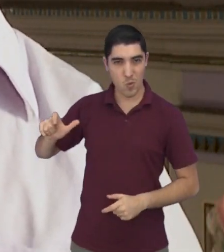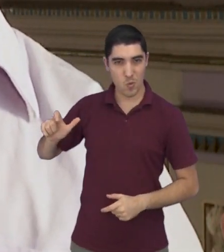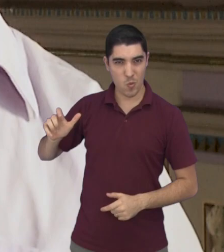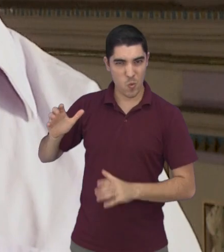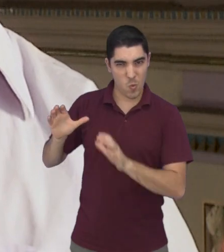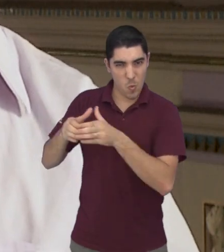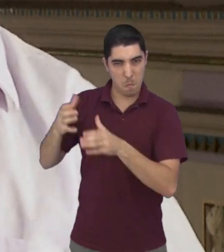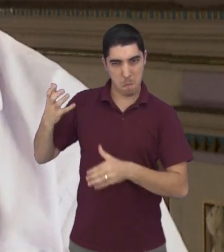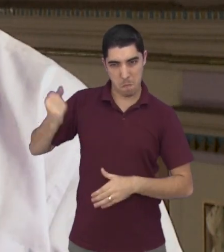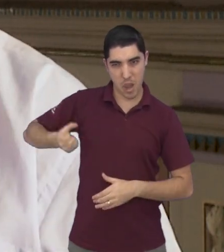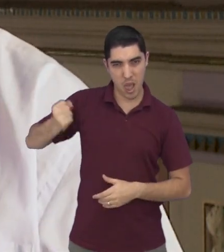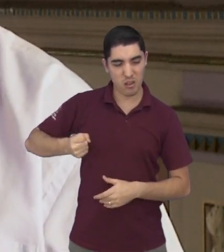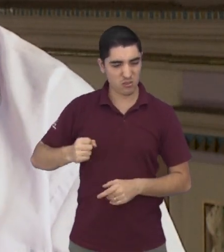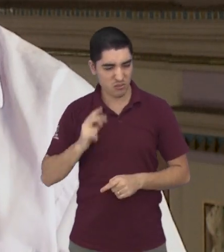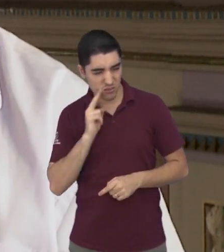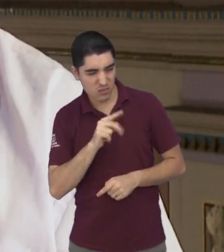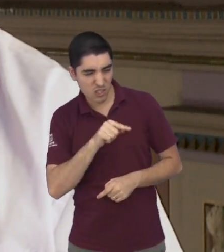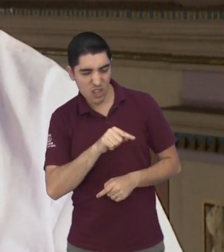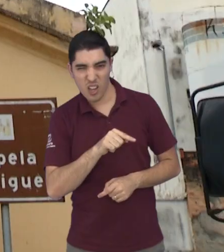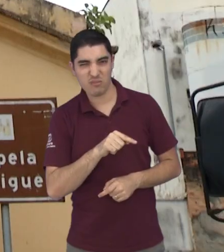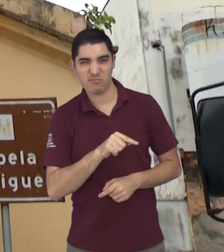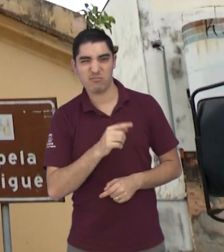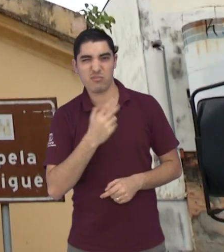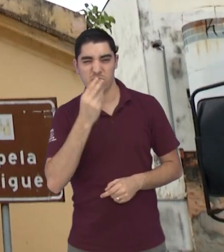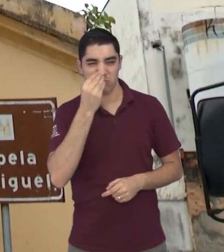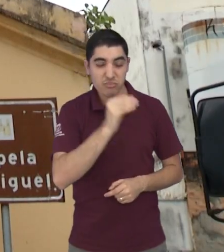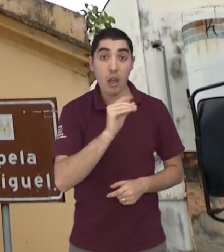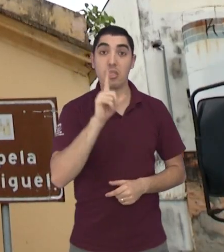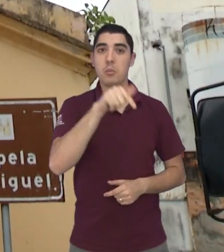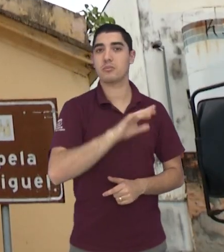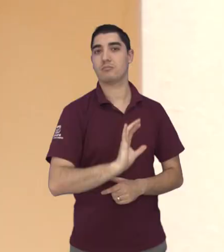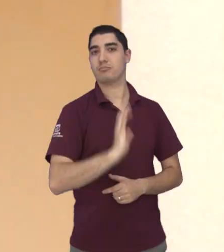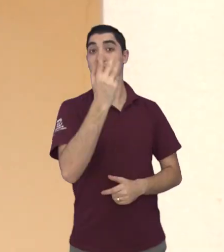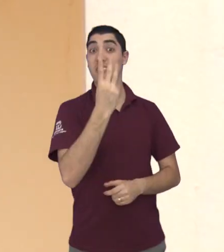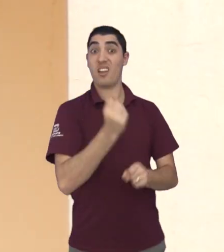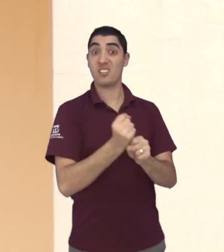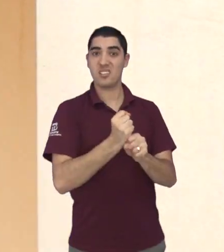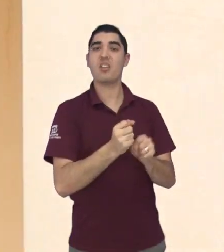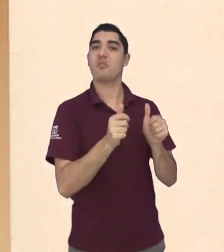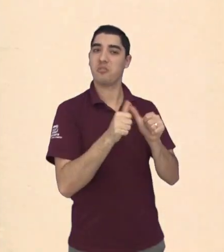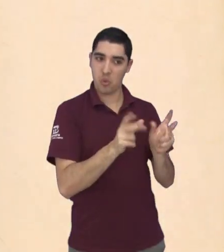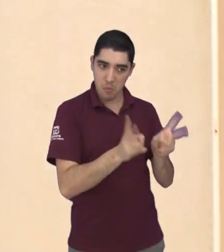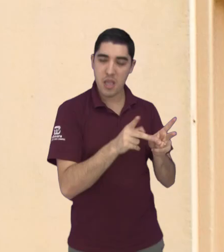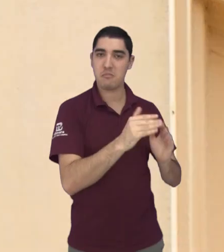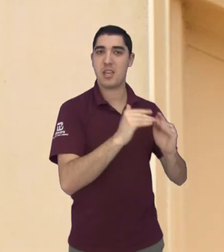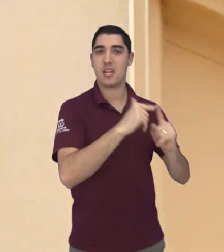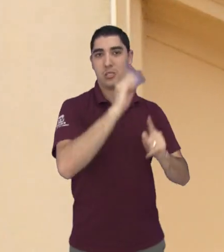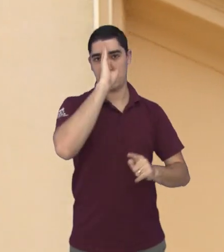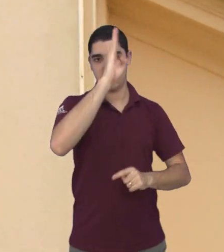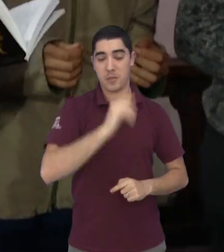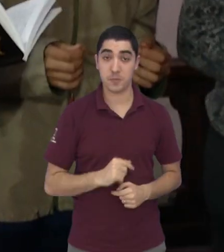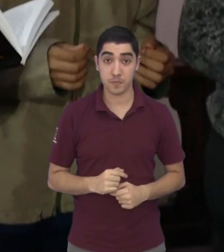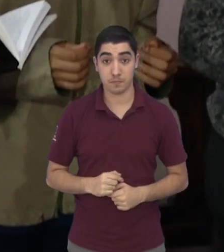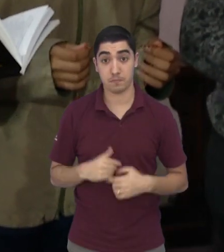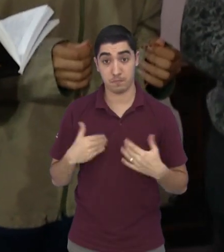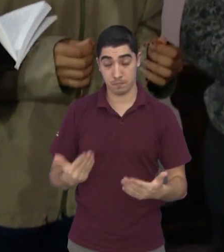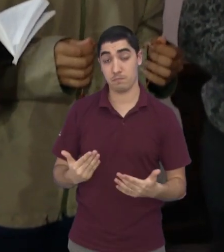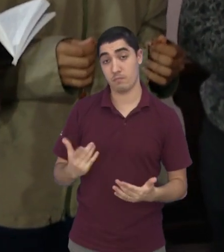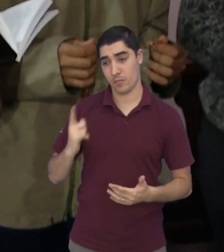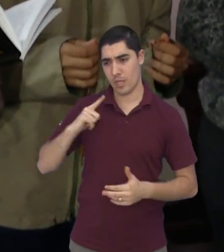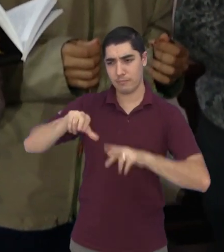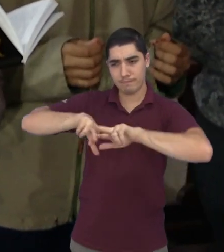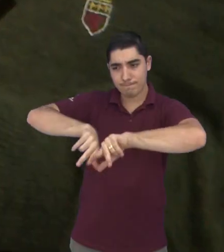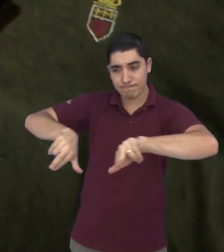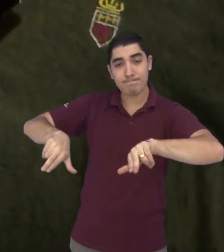ela serviu de igreja matriz durante 3 anos. Próxima à região mais movimentada do centro histórico de São José dos Campos